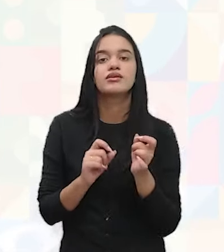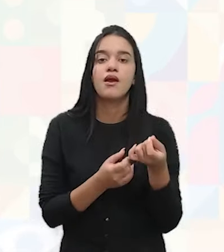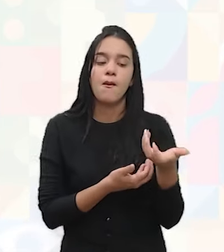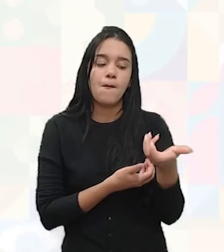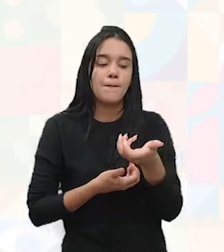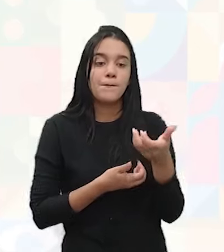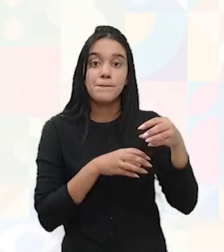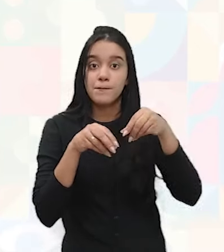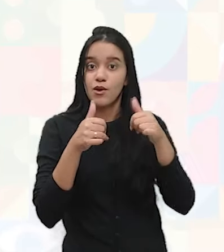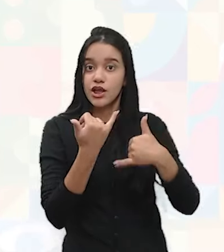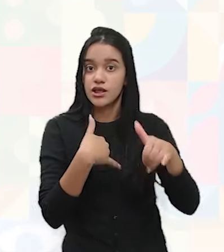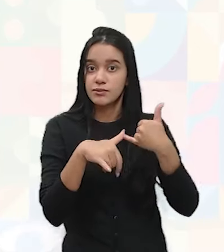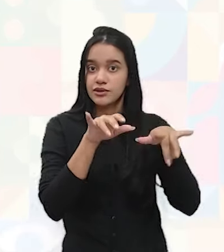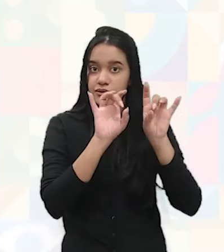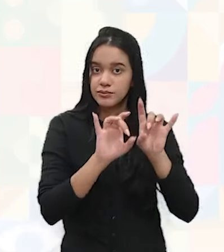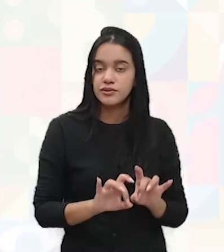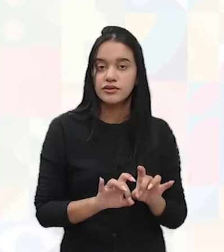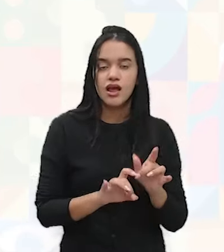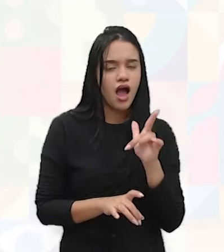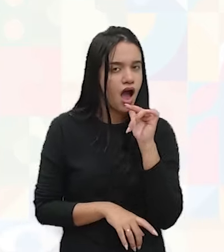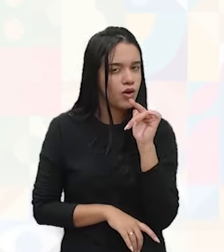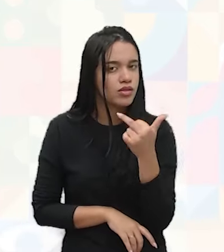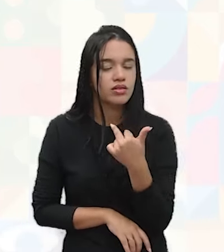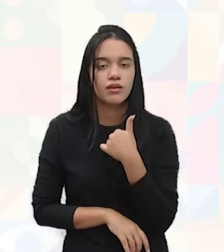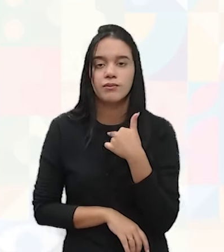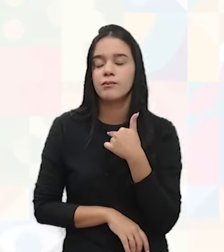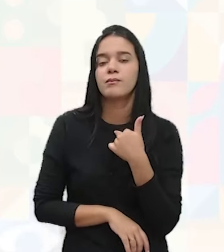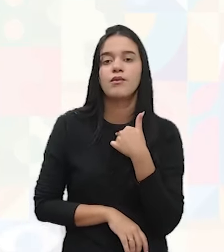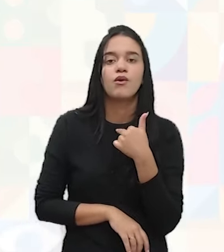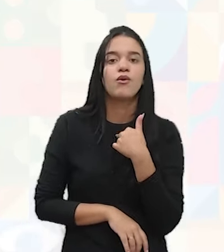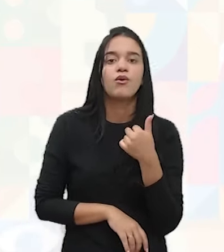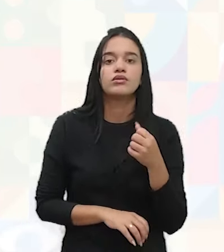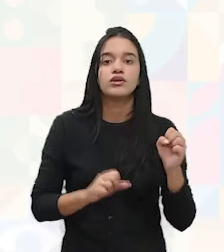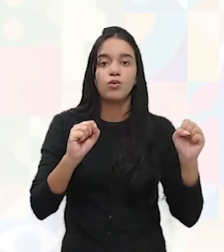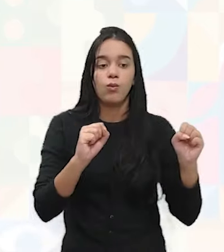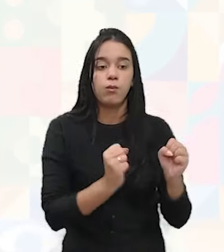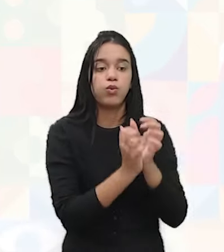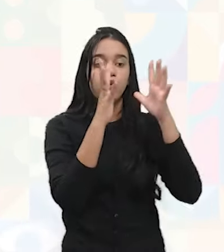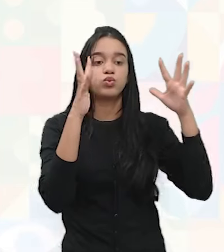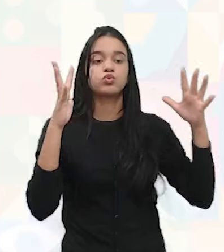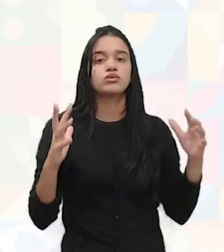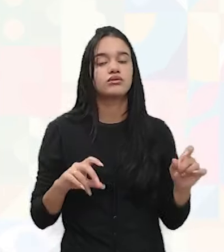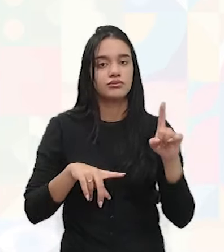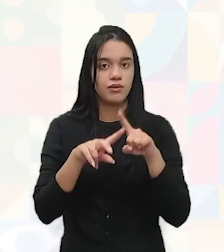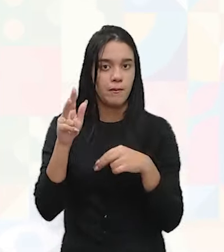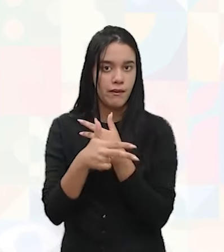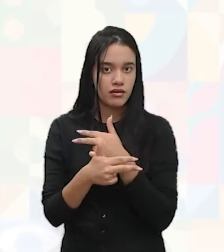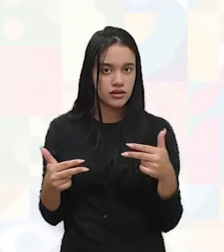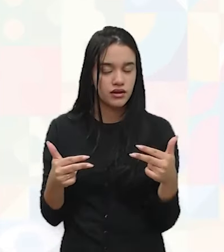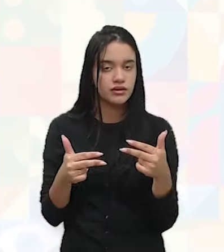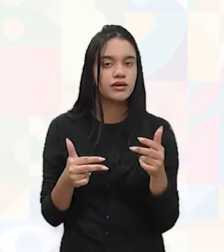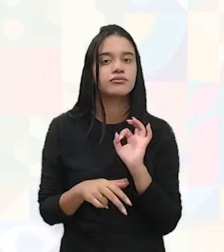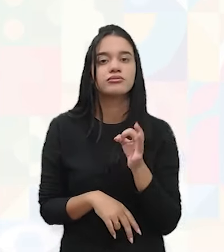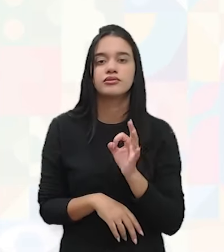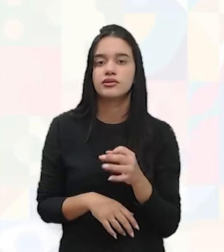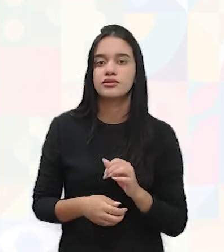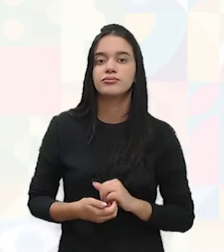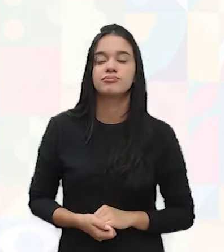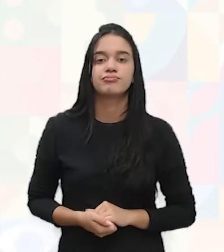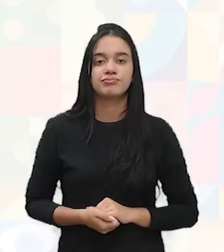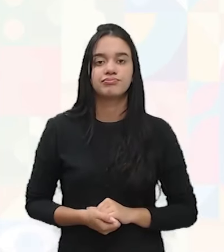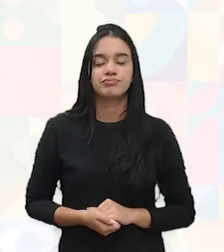especial tá água de forma alguma né ela pode provocar explosão nesses materiais nesses metais pirofóricos